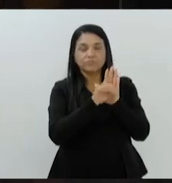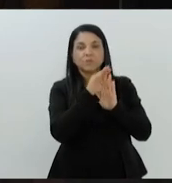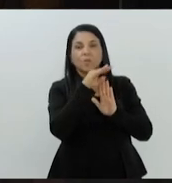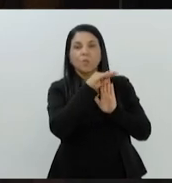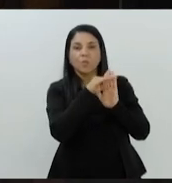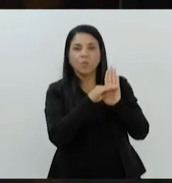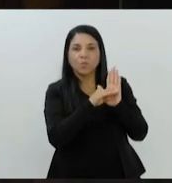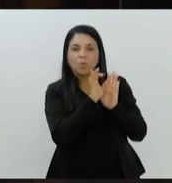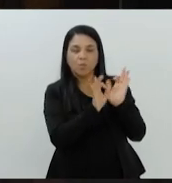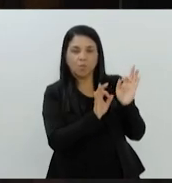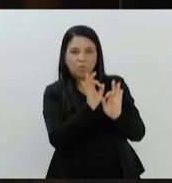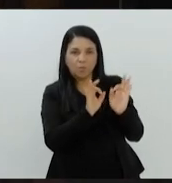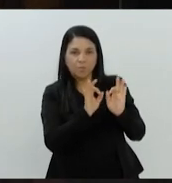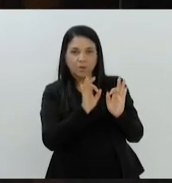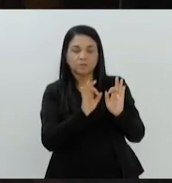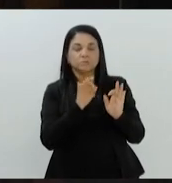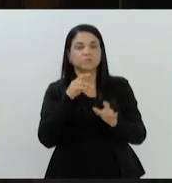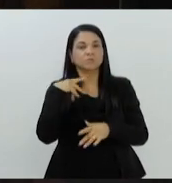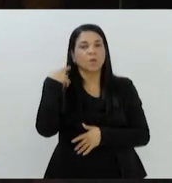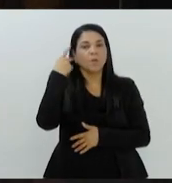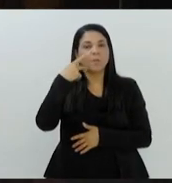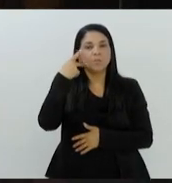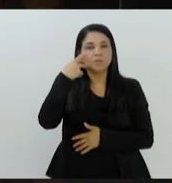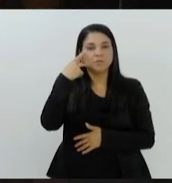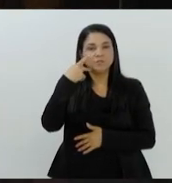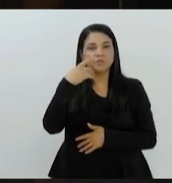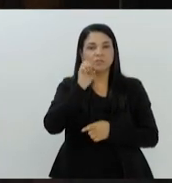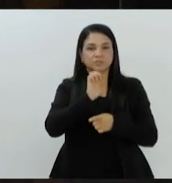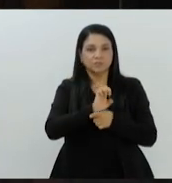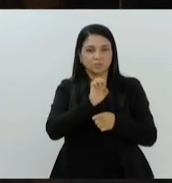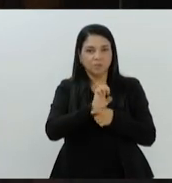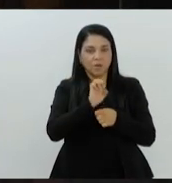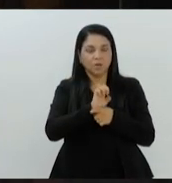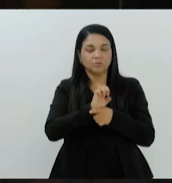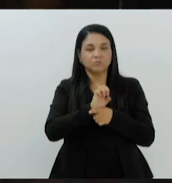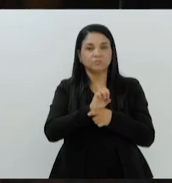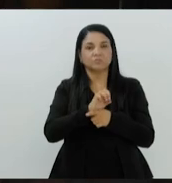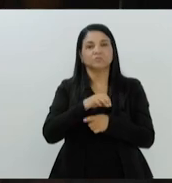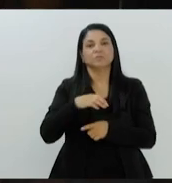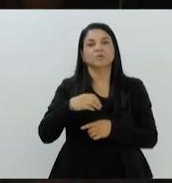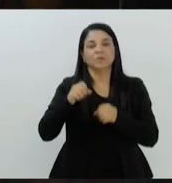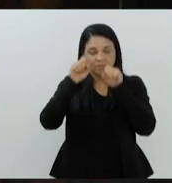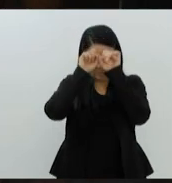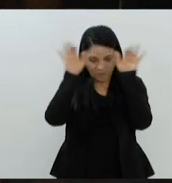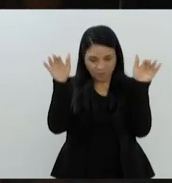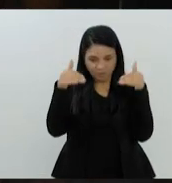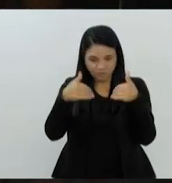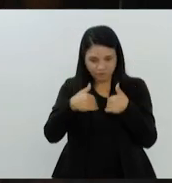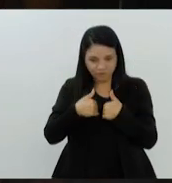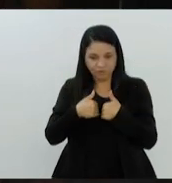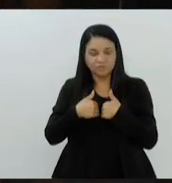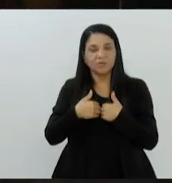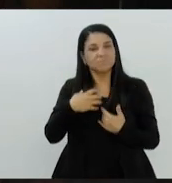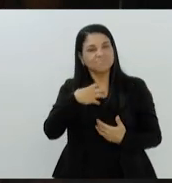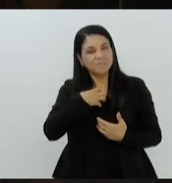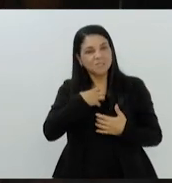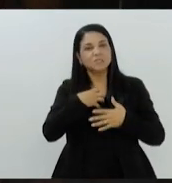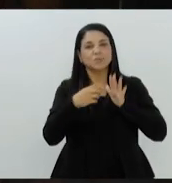aí para a política estadual voltada para a pessoa do espectro autista, então me sinto muito